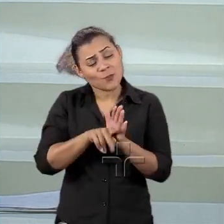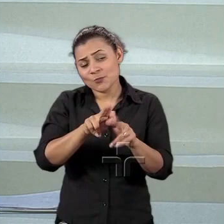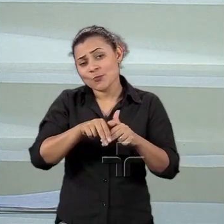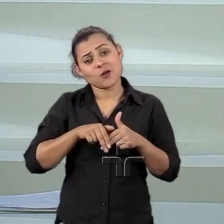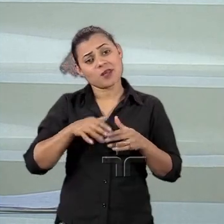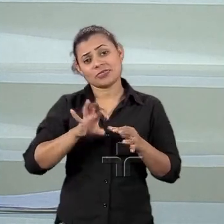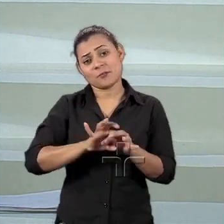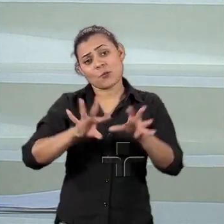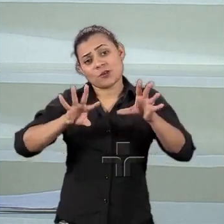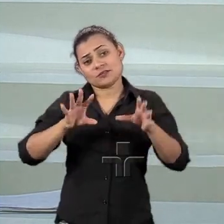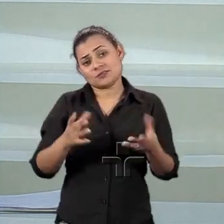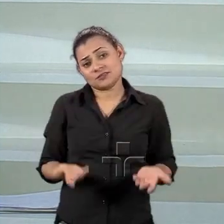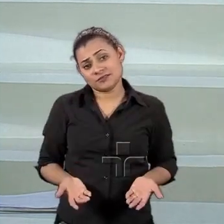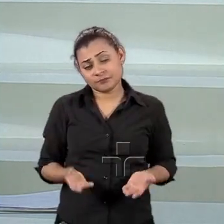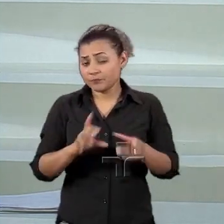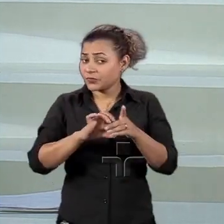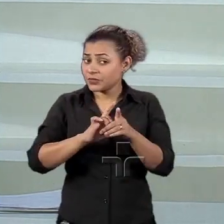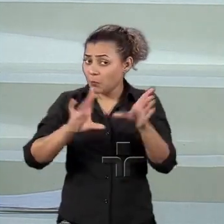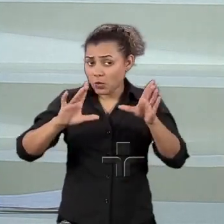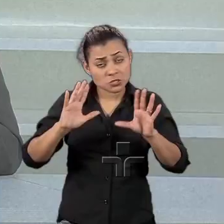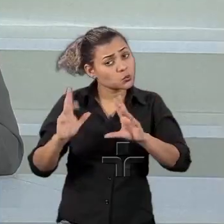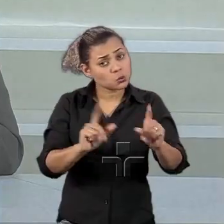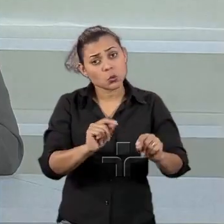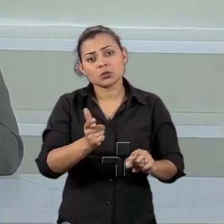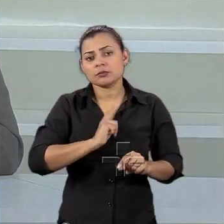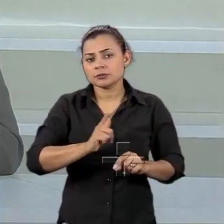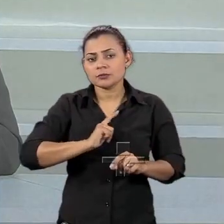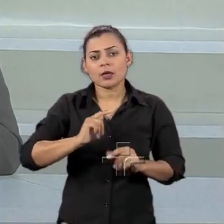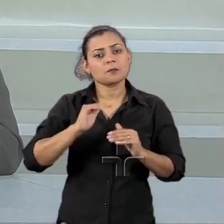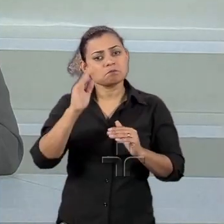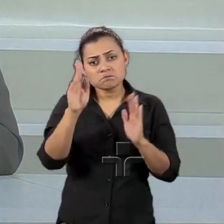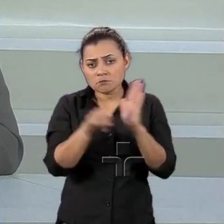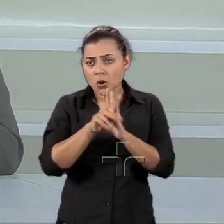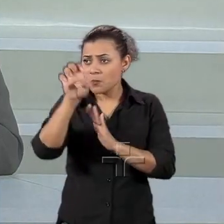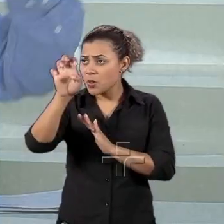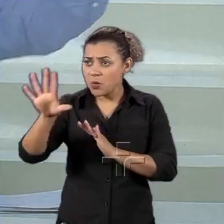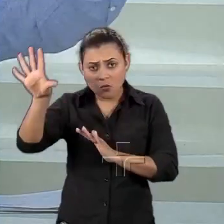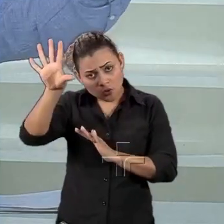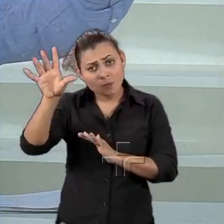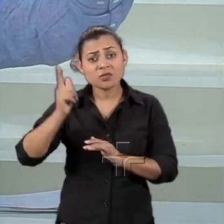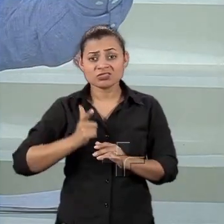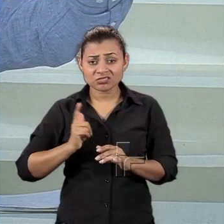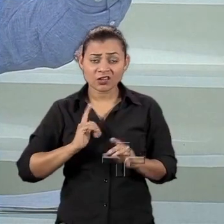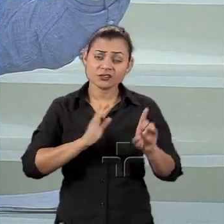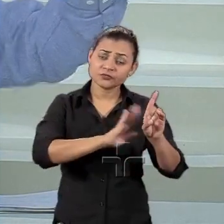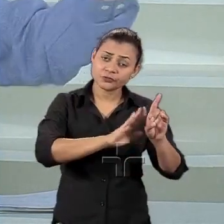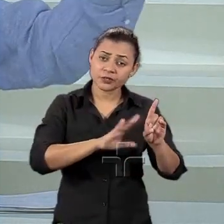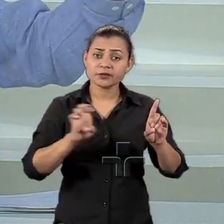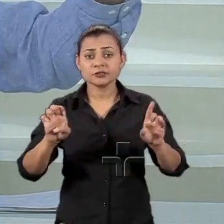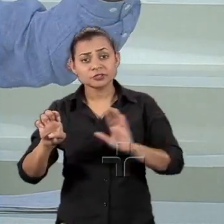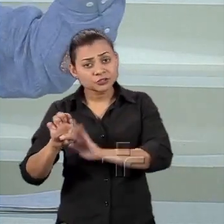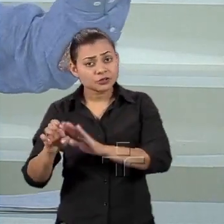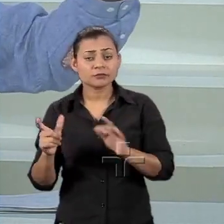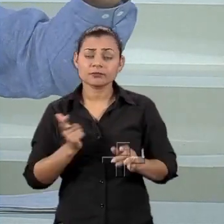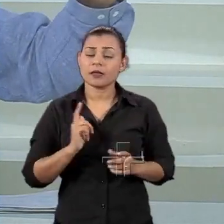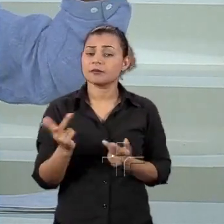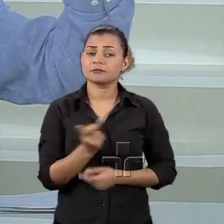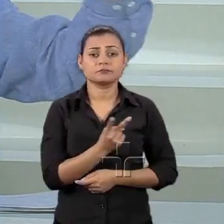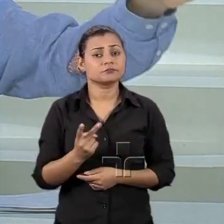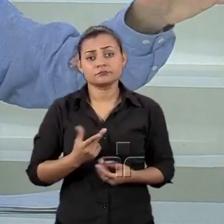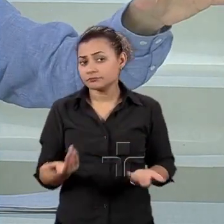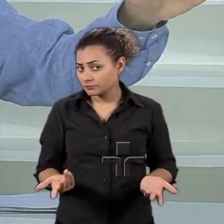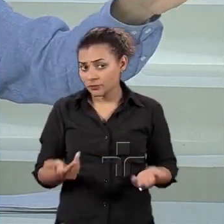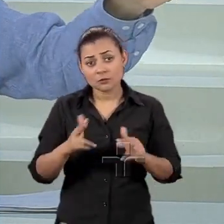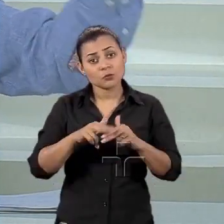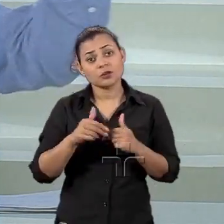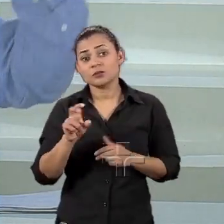nós vivemos. Em toda democracia consolidada, estável na Europa, existe uma extrema esquerda e uma extrema direita. Só que lá, geralmente, é 5% aqui